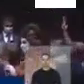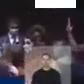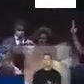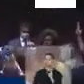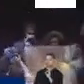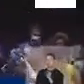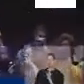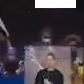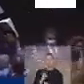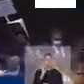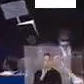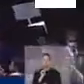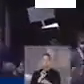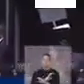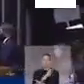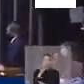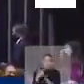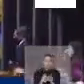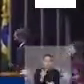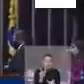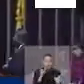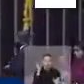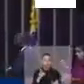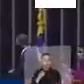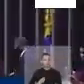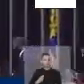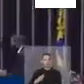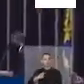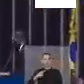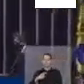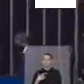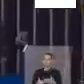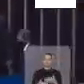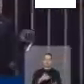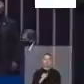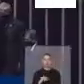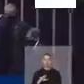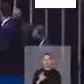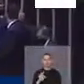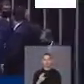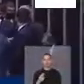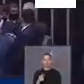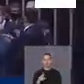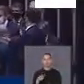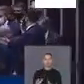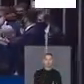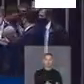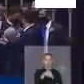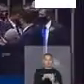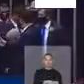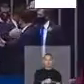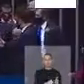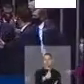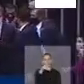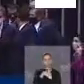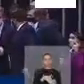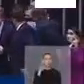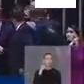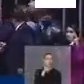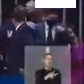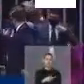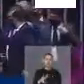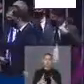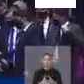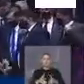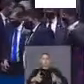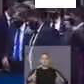Exato, mesmo que todos os deputados estivessem presentes, né, ele seria eleito no primeiro turno, já que ele obteve mais do que a maioria absoluta, ou seja,